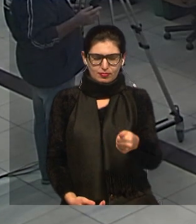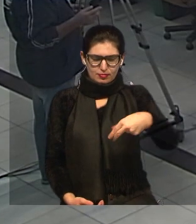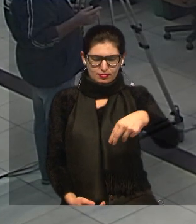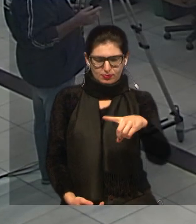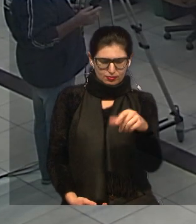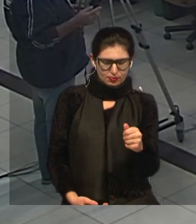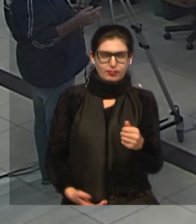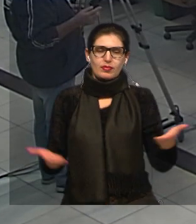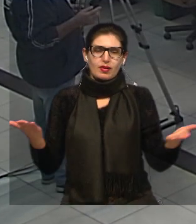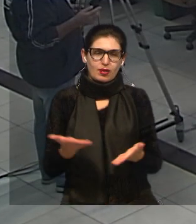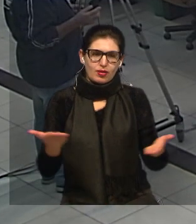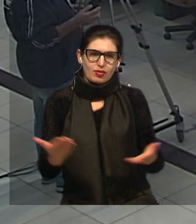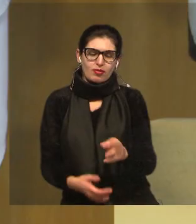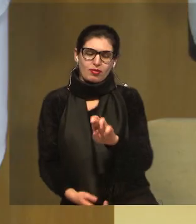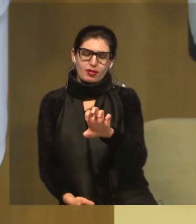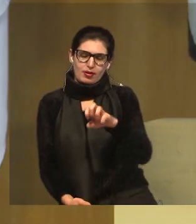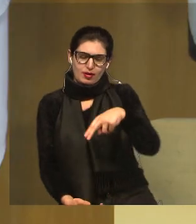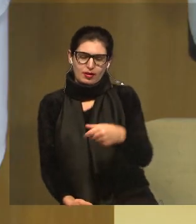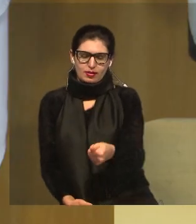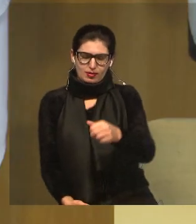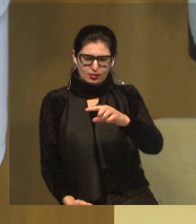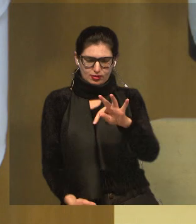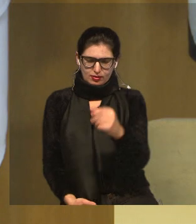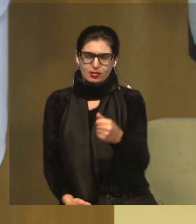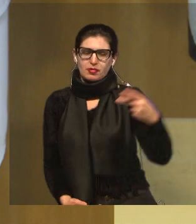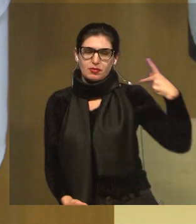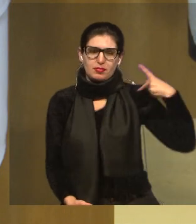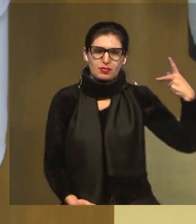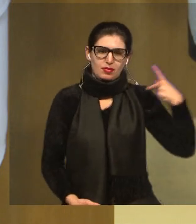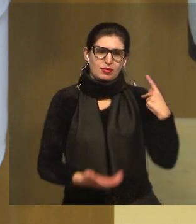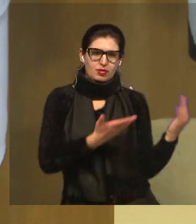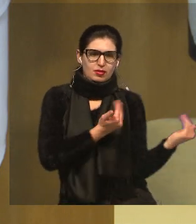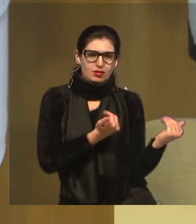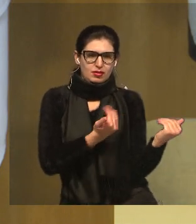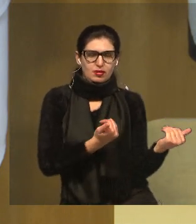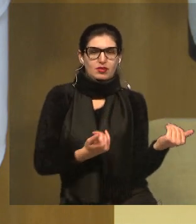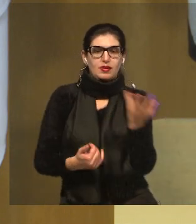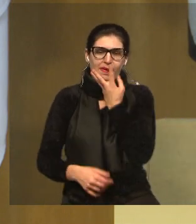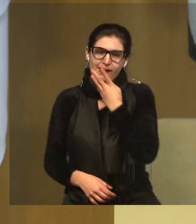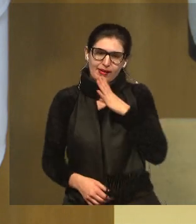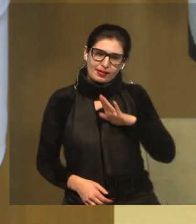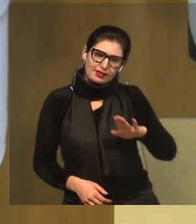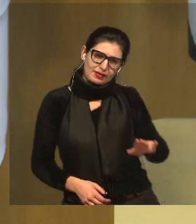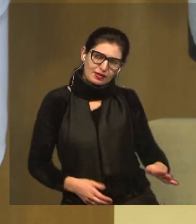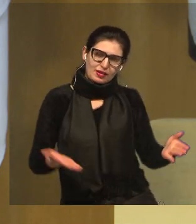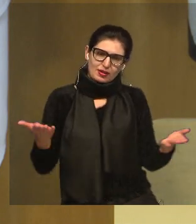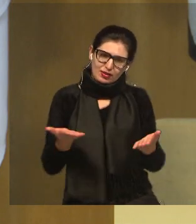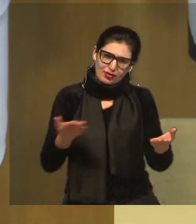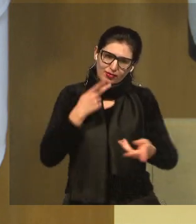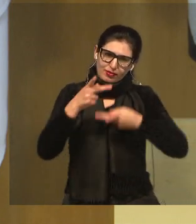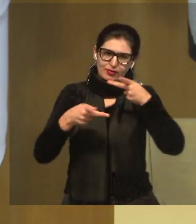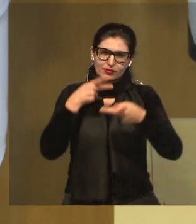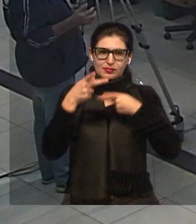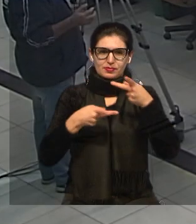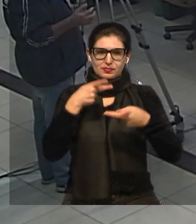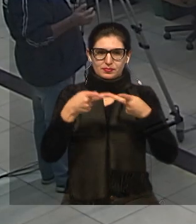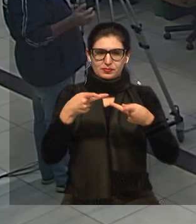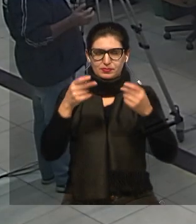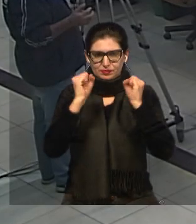Convidamos agora a doutora Renata Riviti, promotora da Vara da Infância e da Juventude, para fazer o seu pronunciamento.